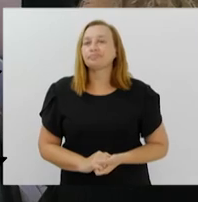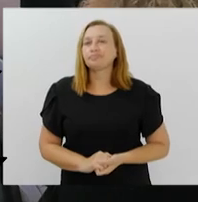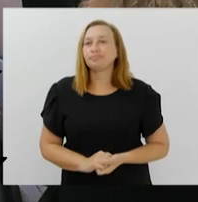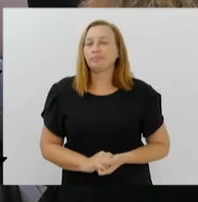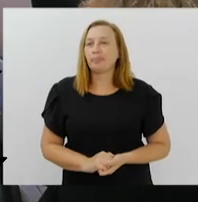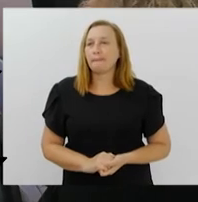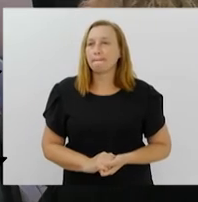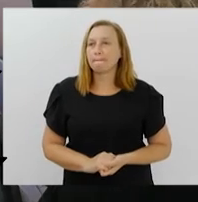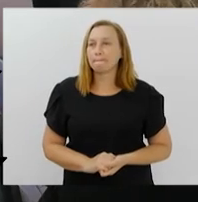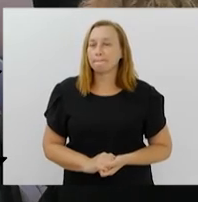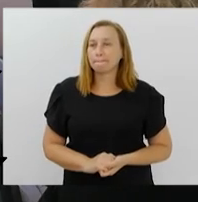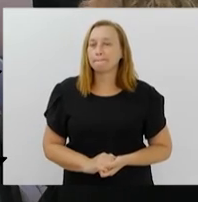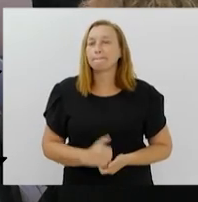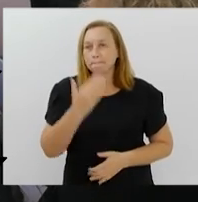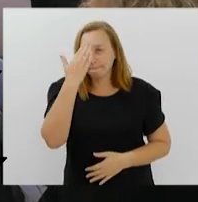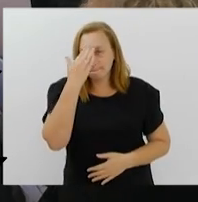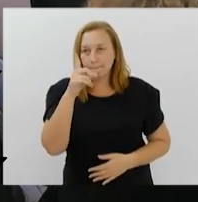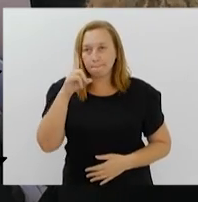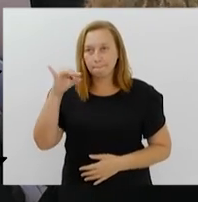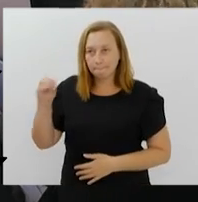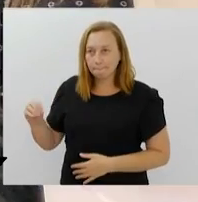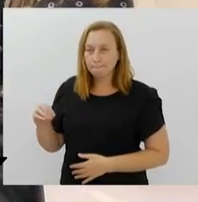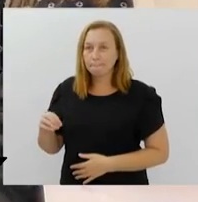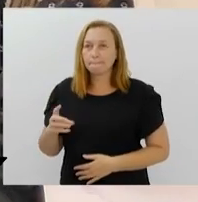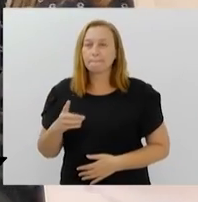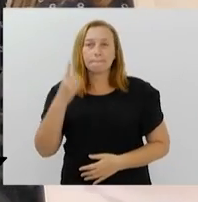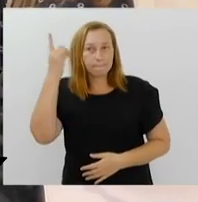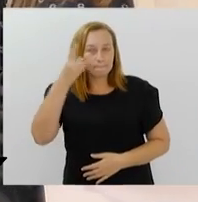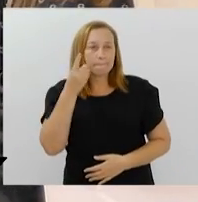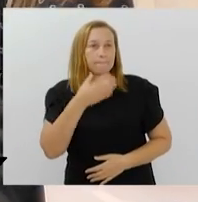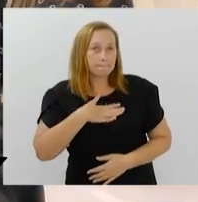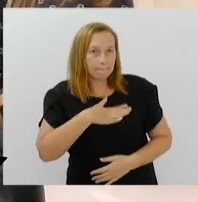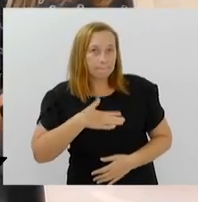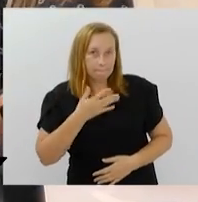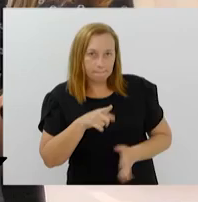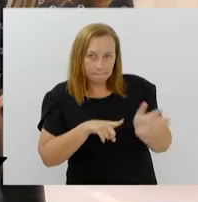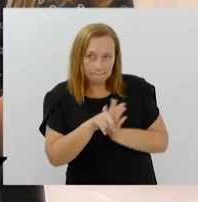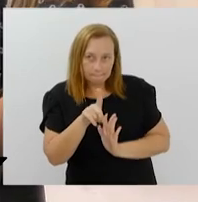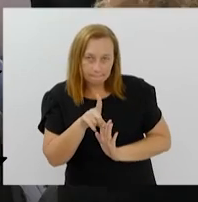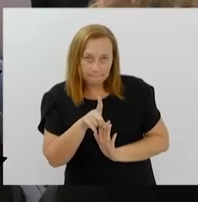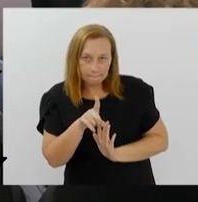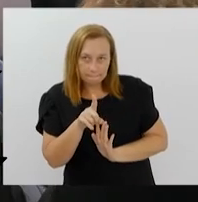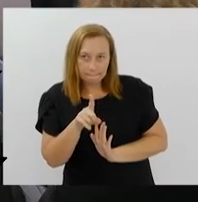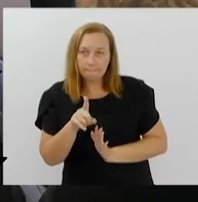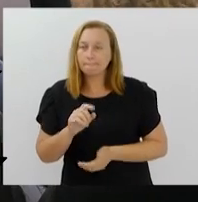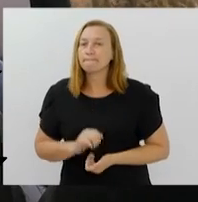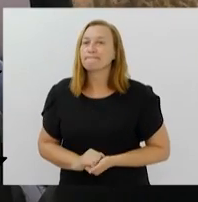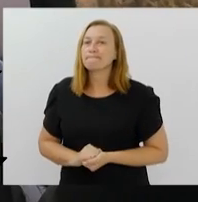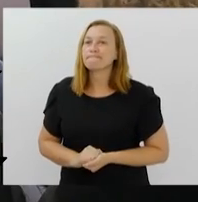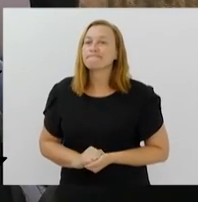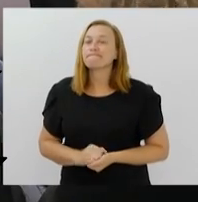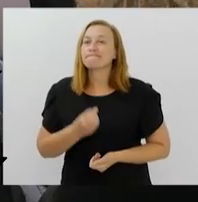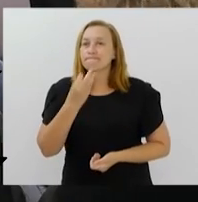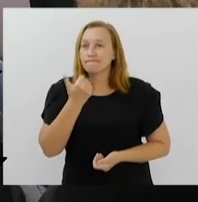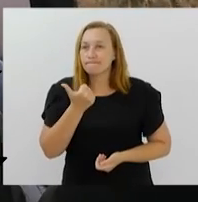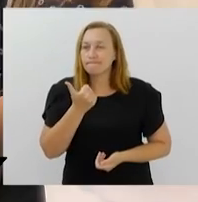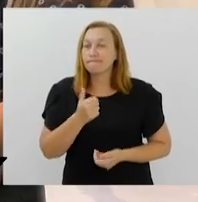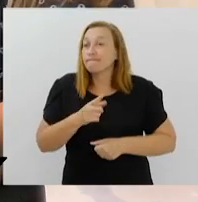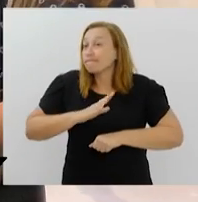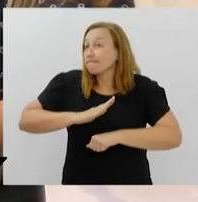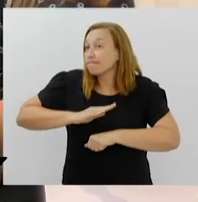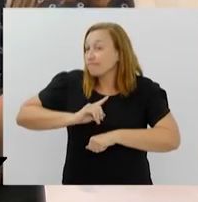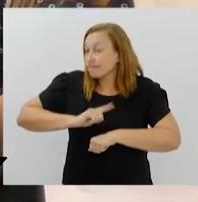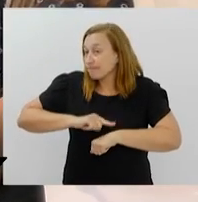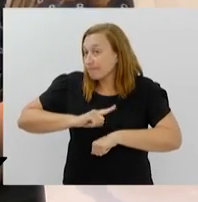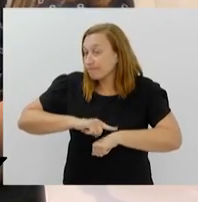ajudar muito obrigado Senor Cláudio algum Deputado gostaria de fazer alguma pergunta Senor Cláudio muito bem nesse momento eu